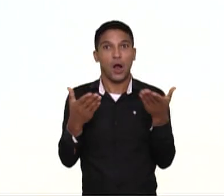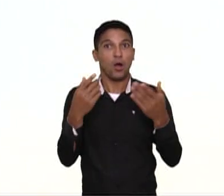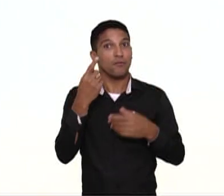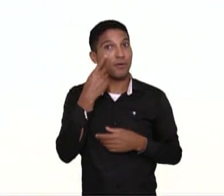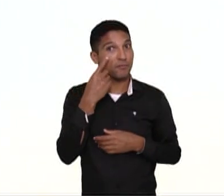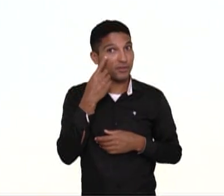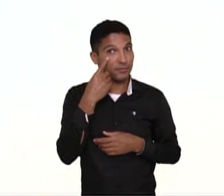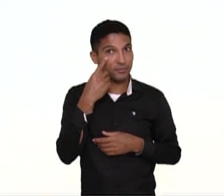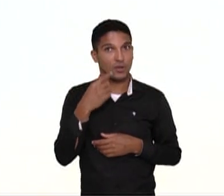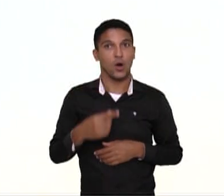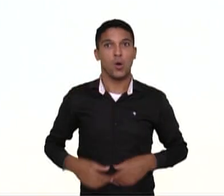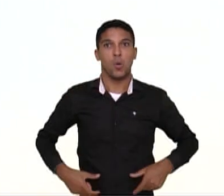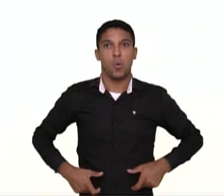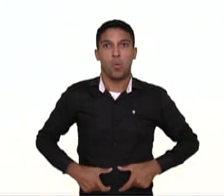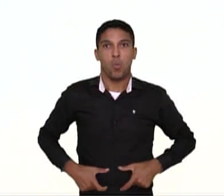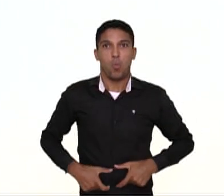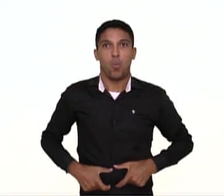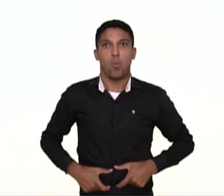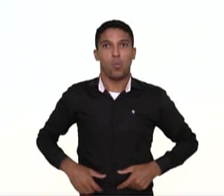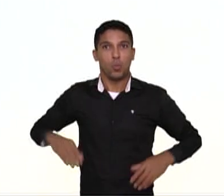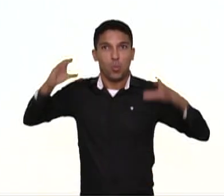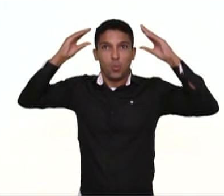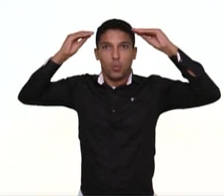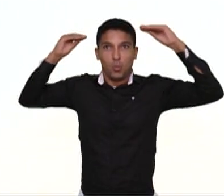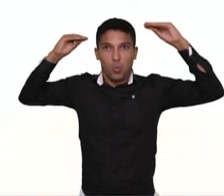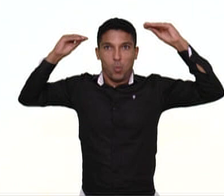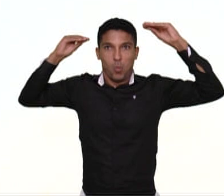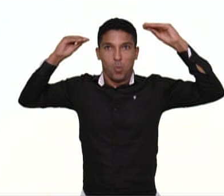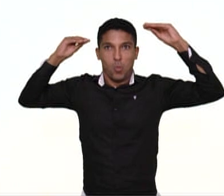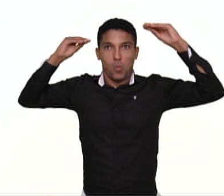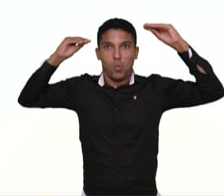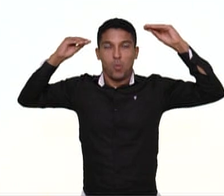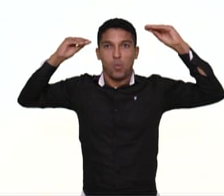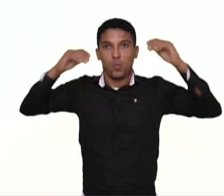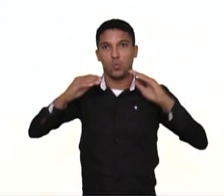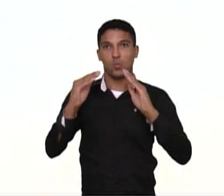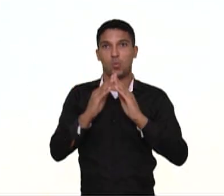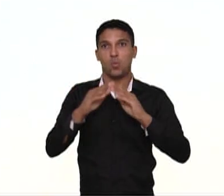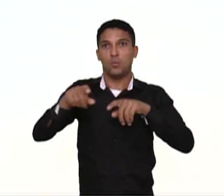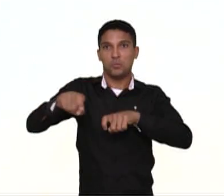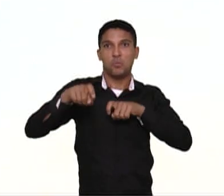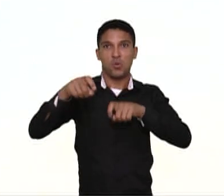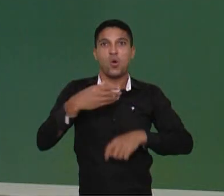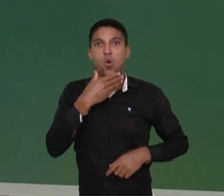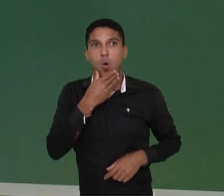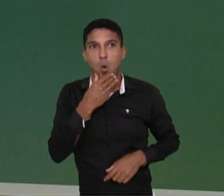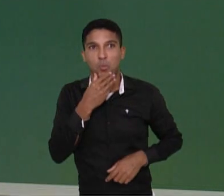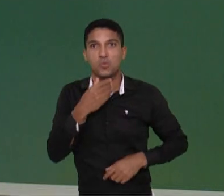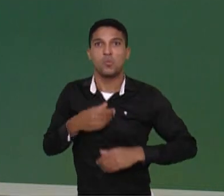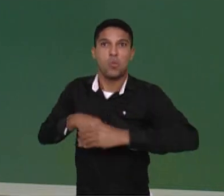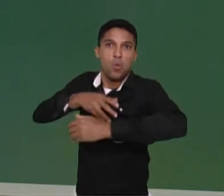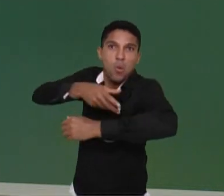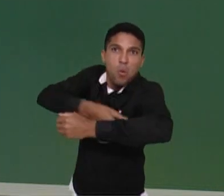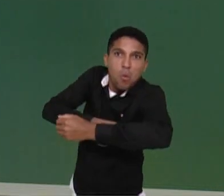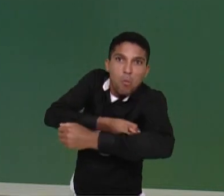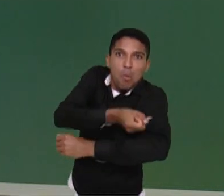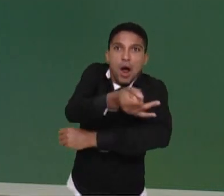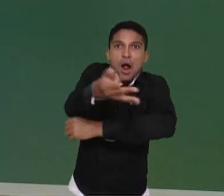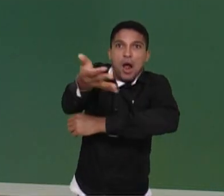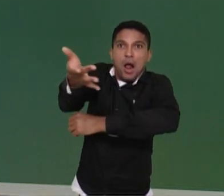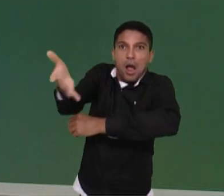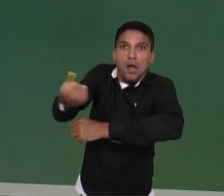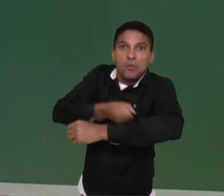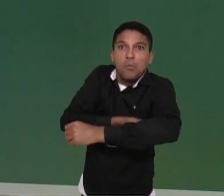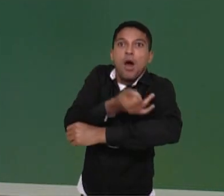e 3/7 com soja. Então, vai lá na fazendinha aqui, bonitinho, colocou lá 2 quintos da